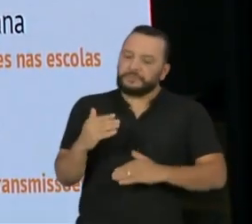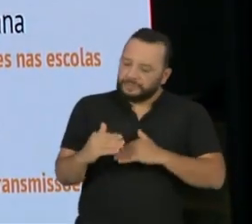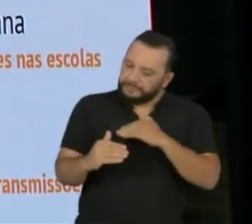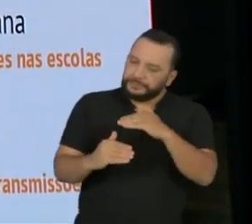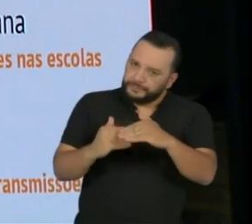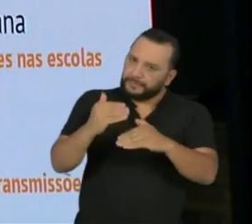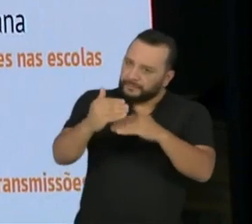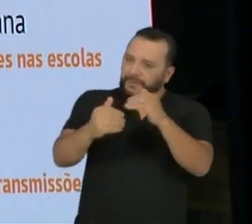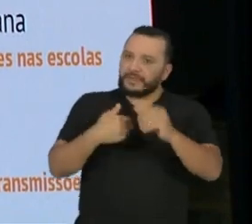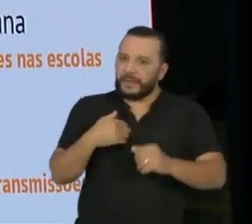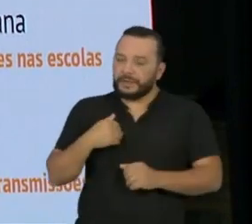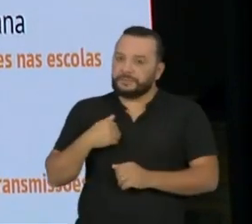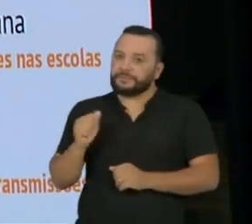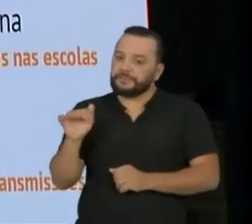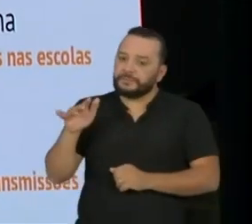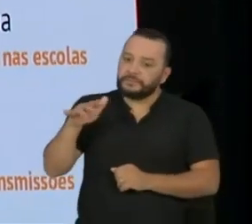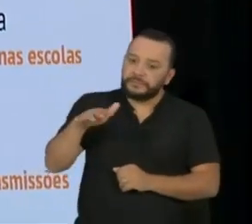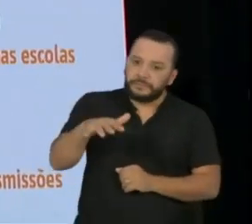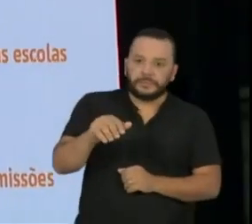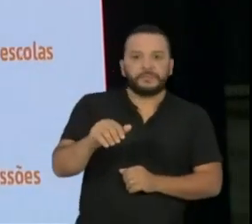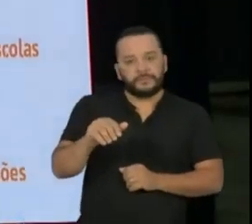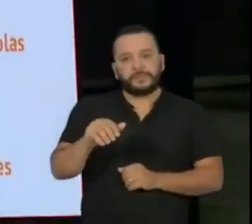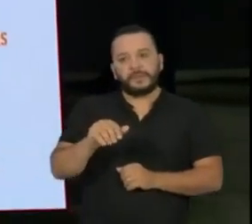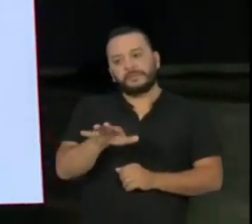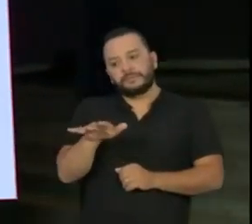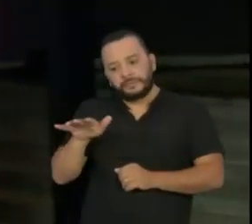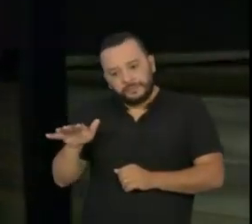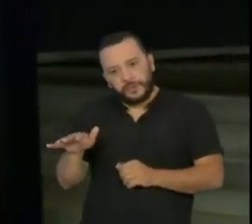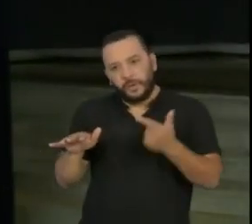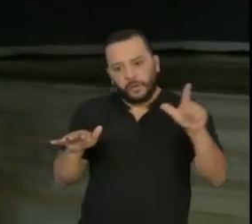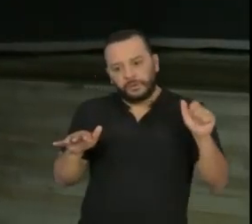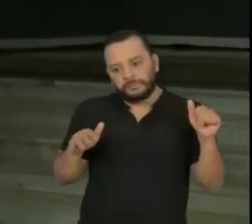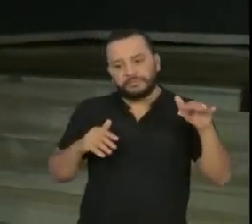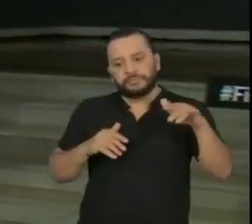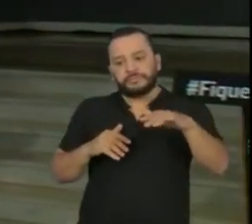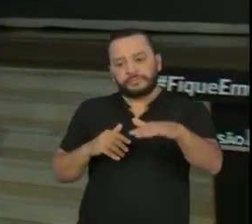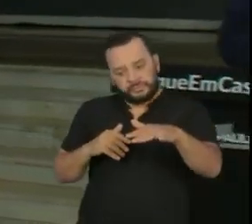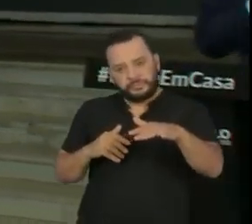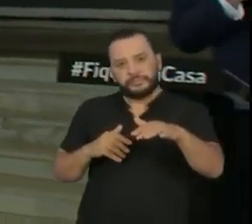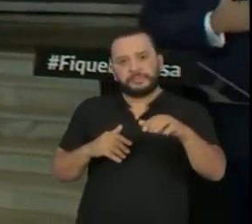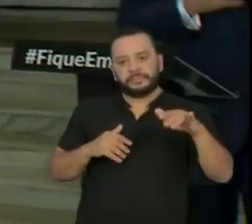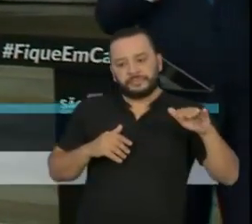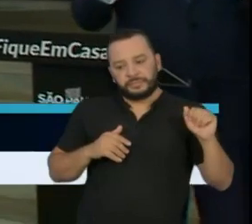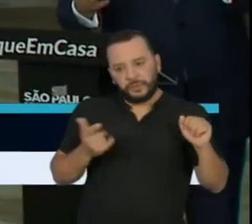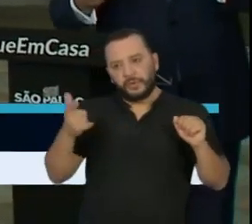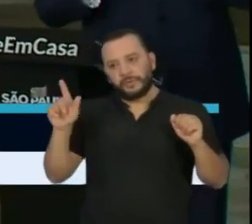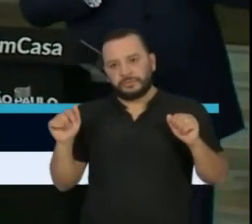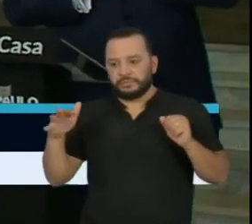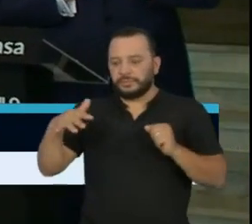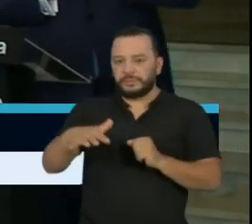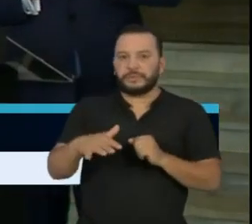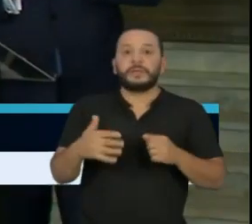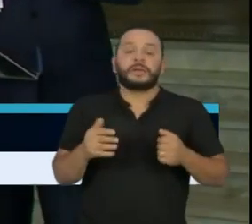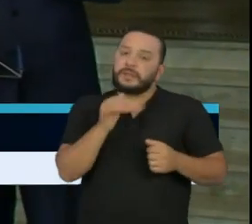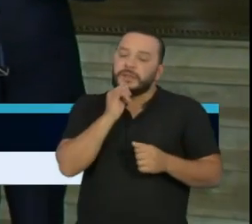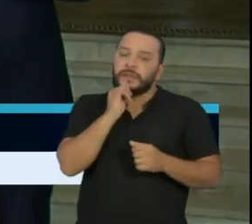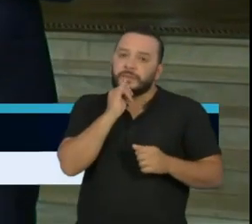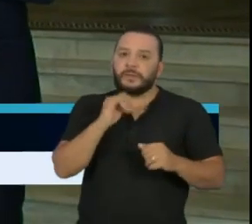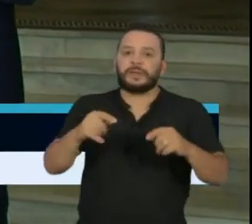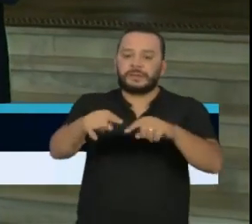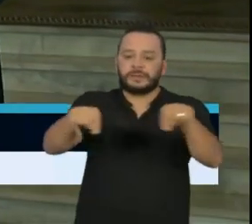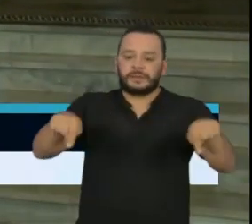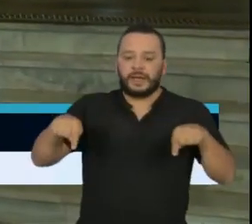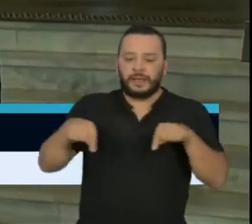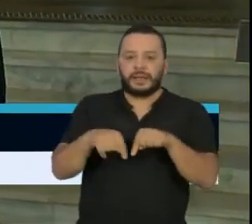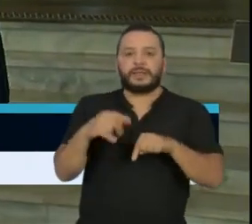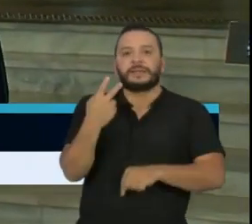teremos rodízios de estudantes. Por quê? Numa sala de aula que tem 35 estudantes, para manter 1 metro de distância, por exemplo,